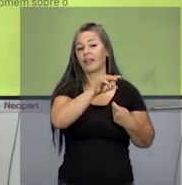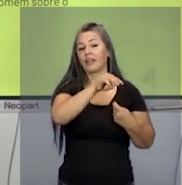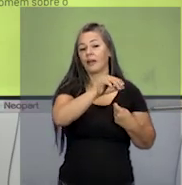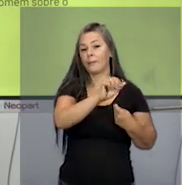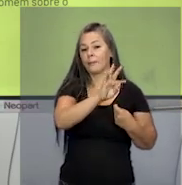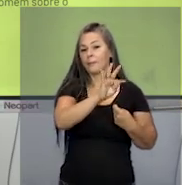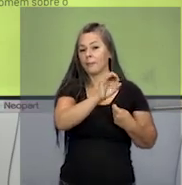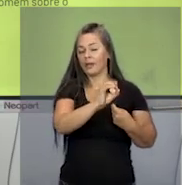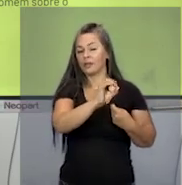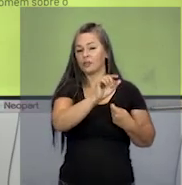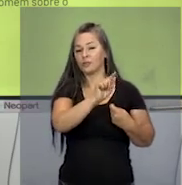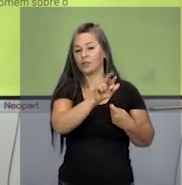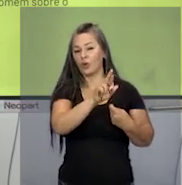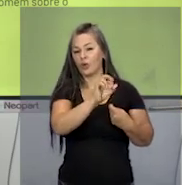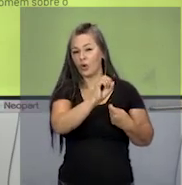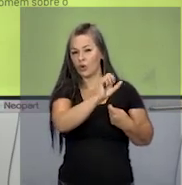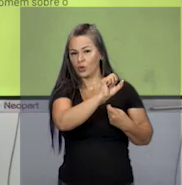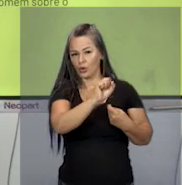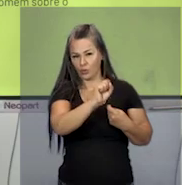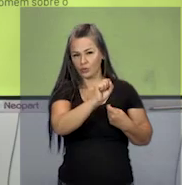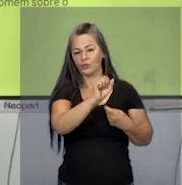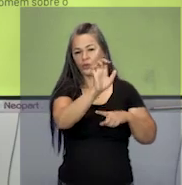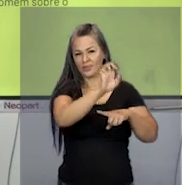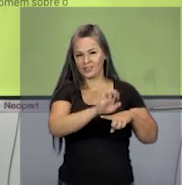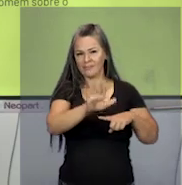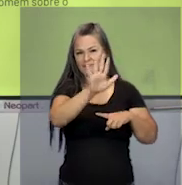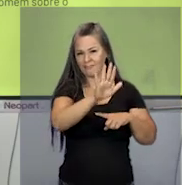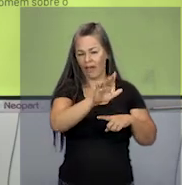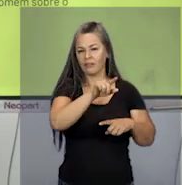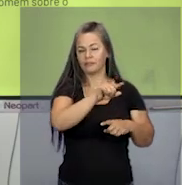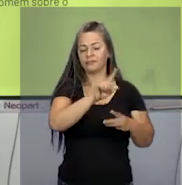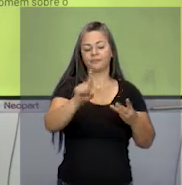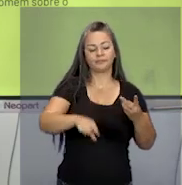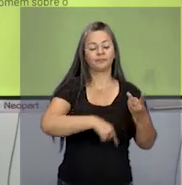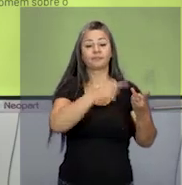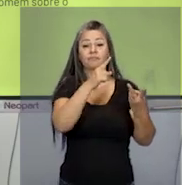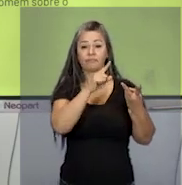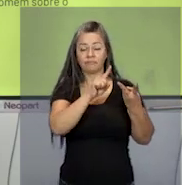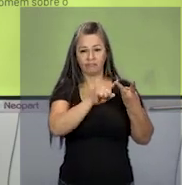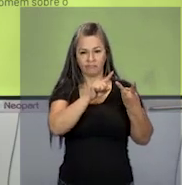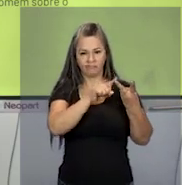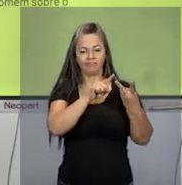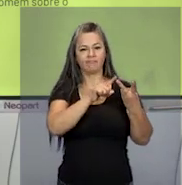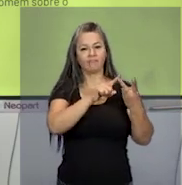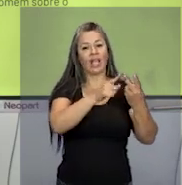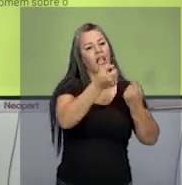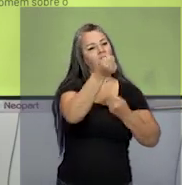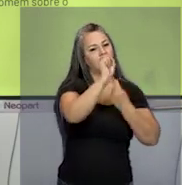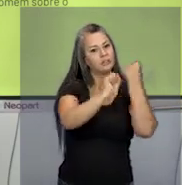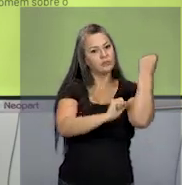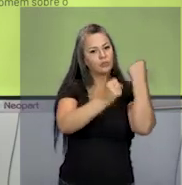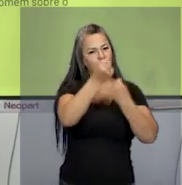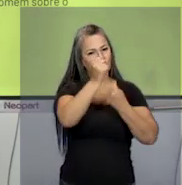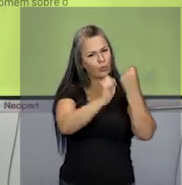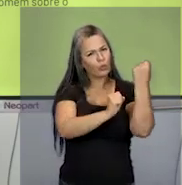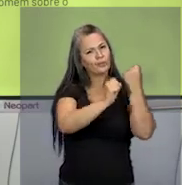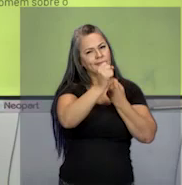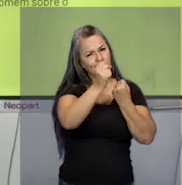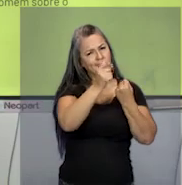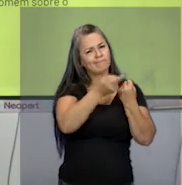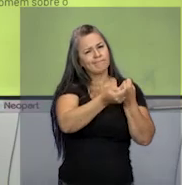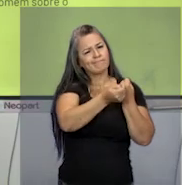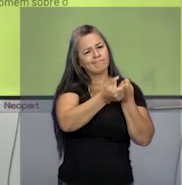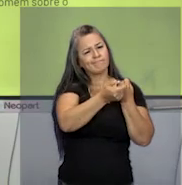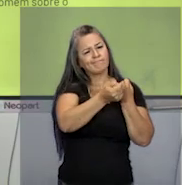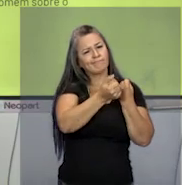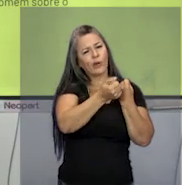por isso. O setor industrial, justamente por ser uma região ainda economicamente industrial pouquíssimo desenvolvida,